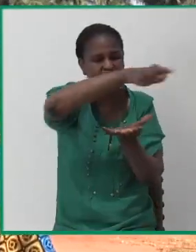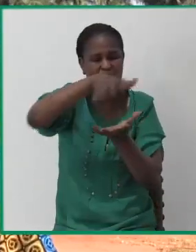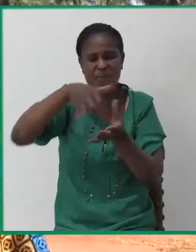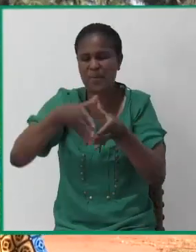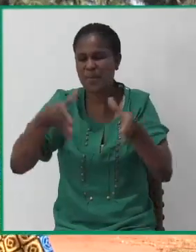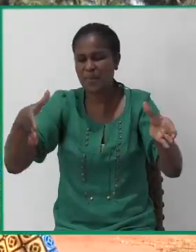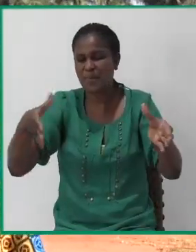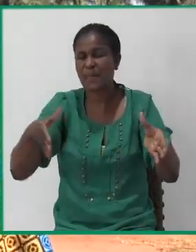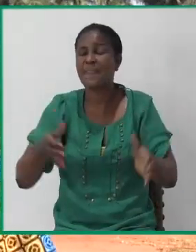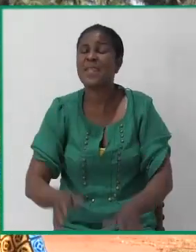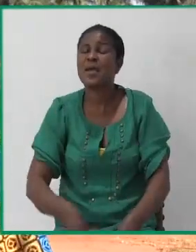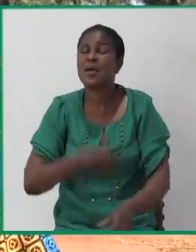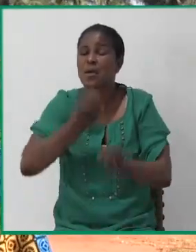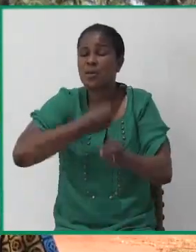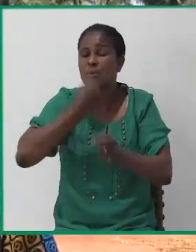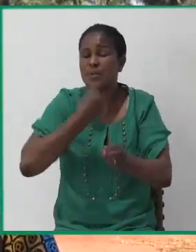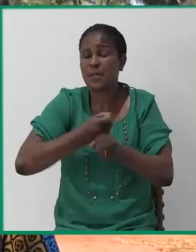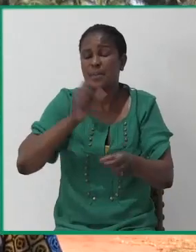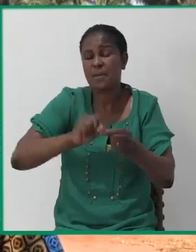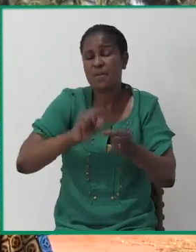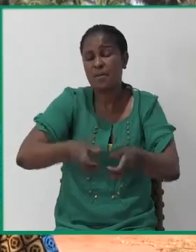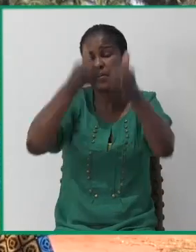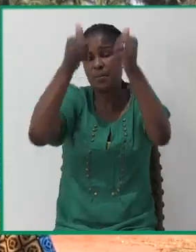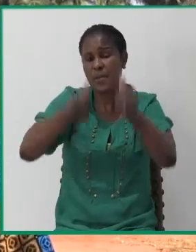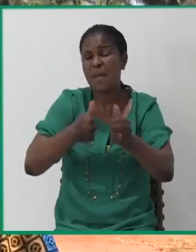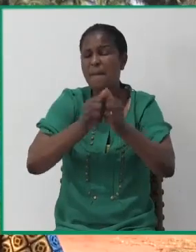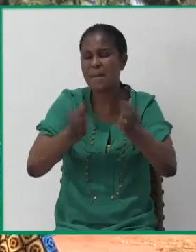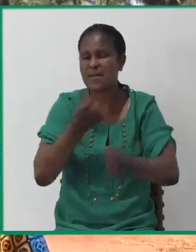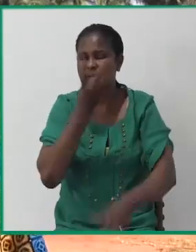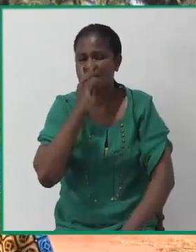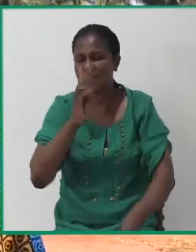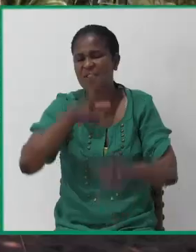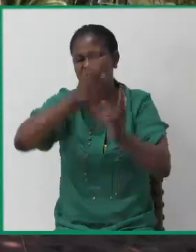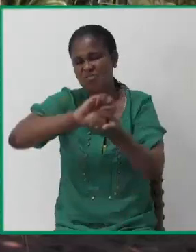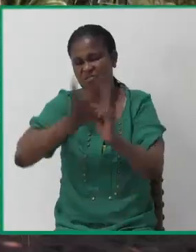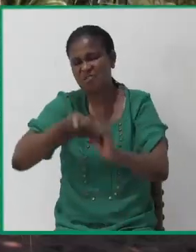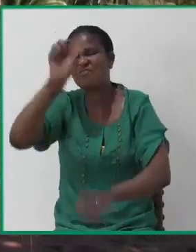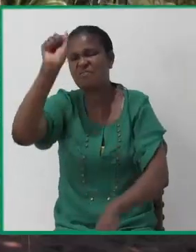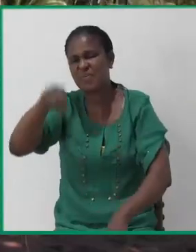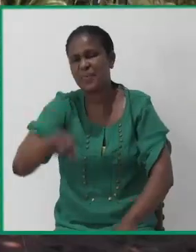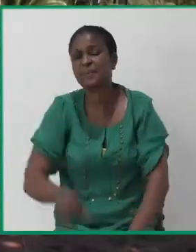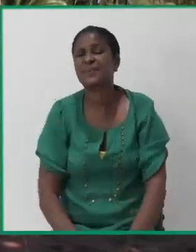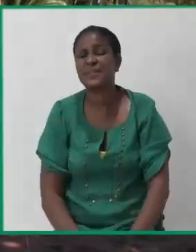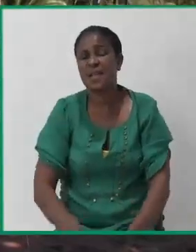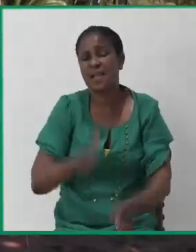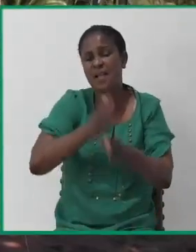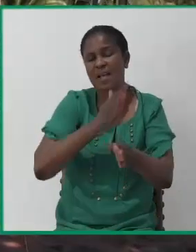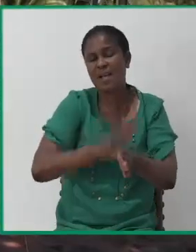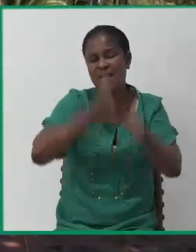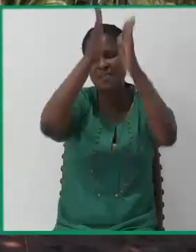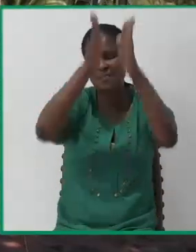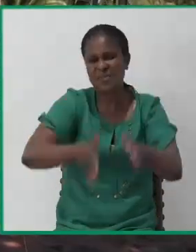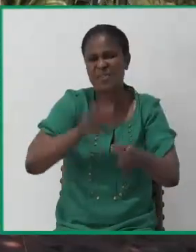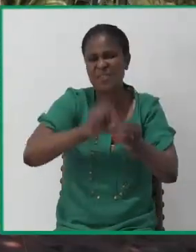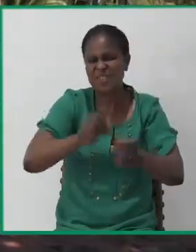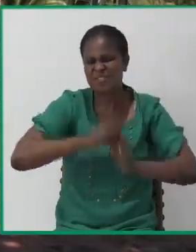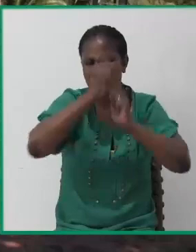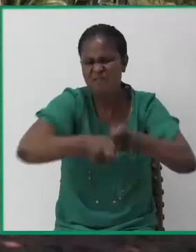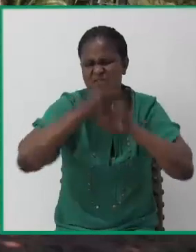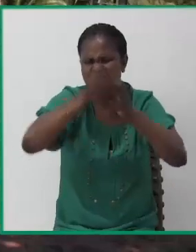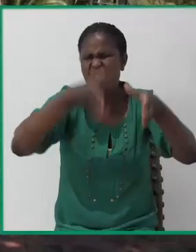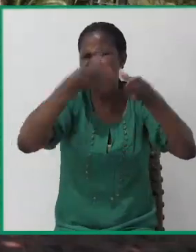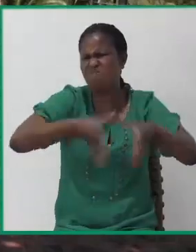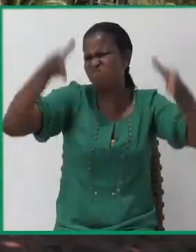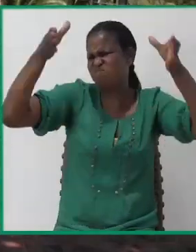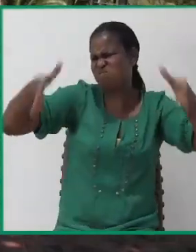que ainda o trabalho não foi alavancado bem, mas só a ver que está a mudar. Uma pessoa fazia uma chamba muito grande